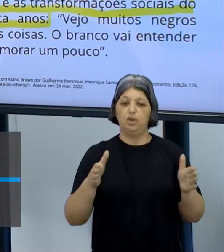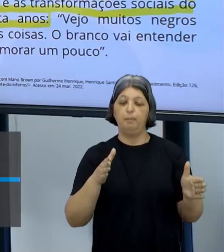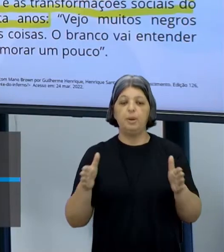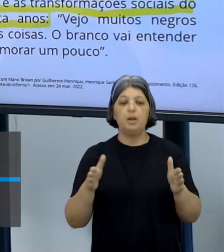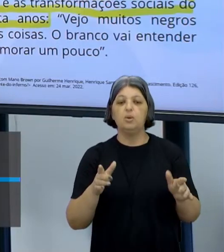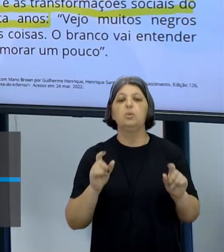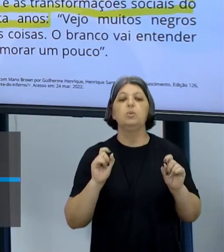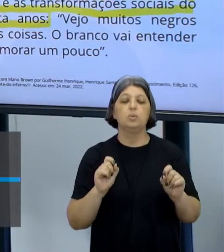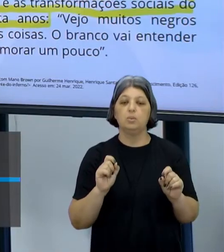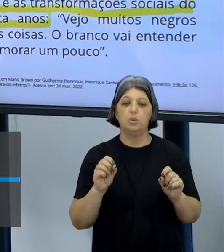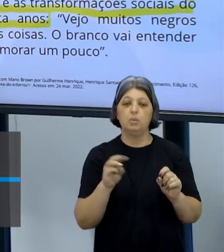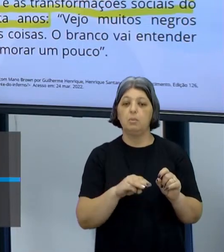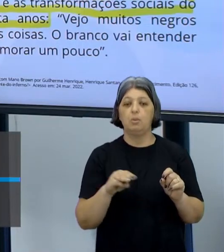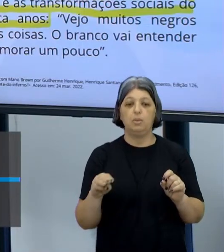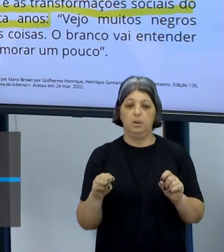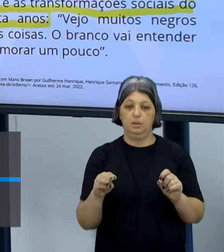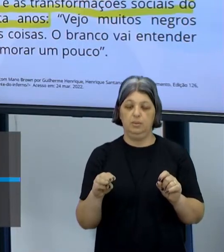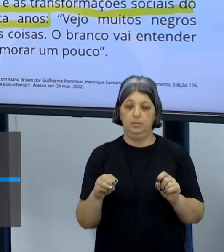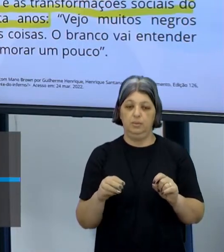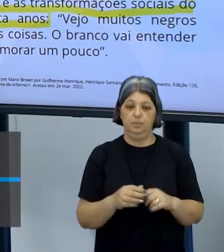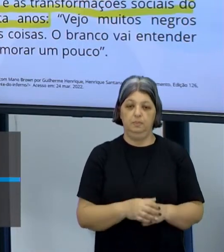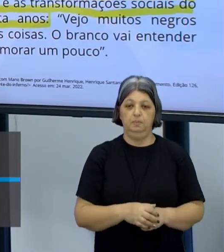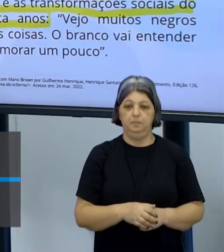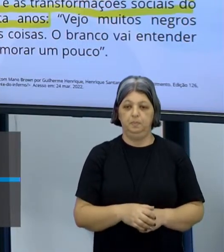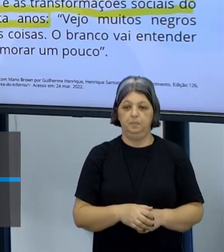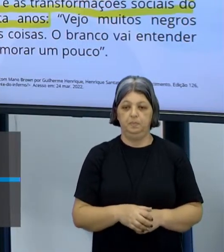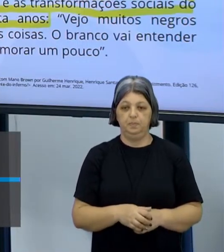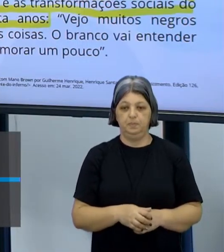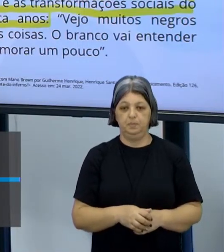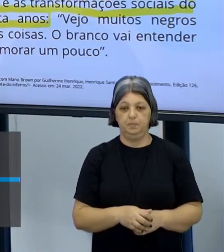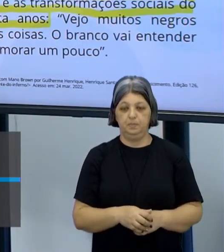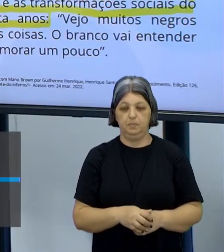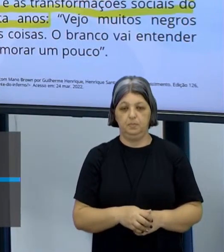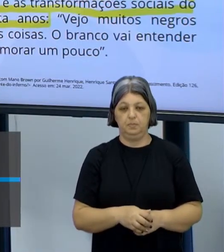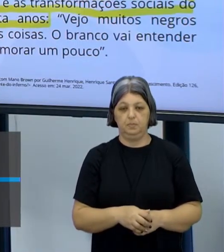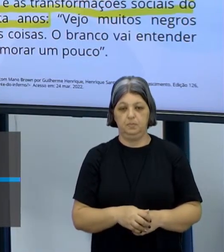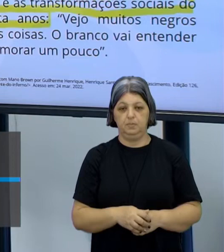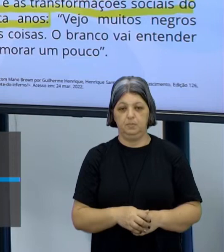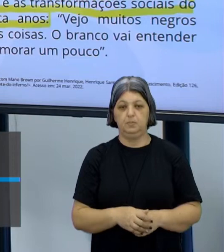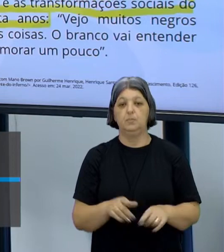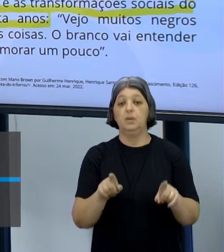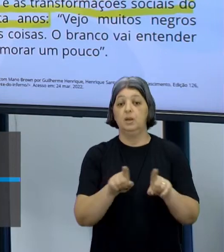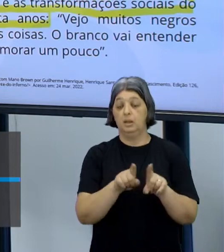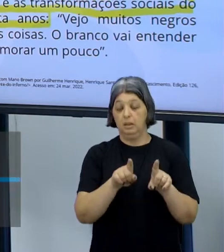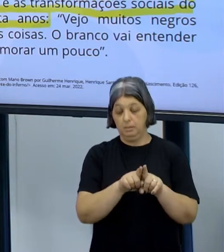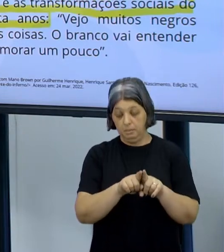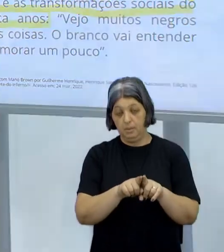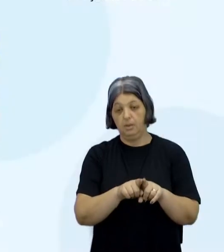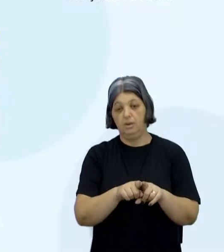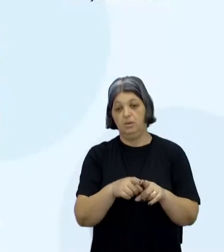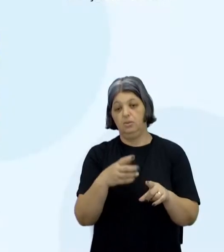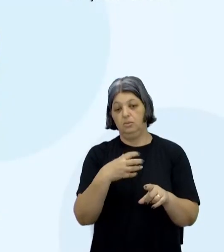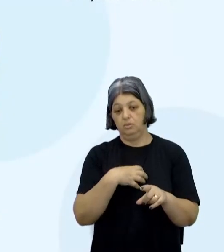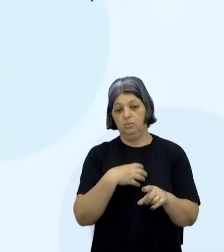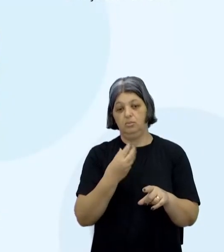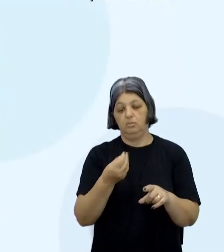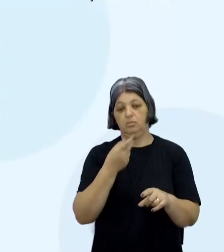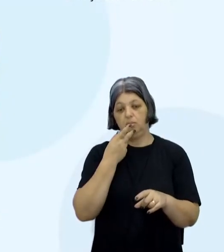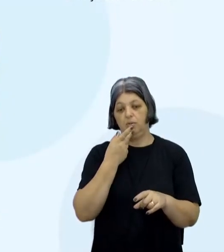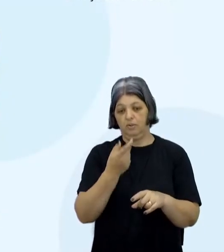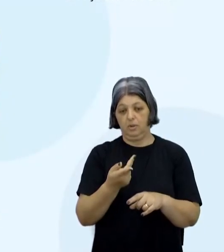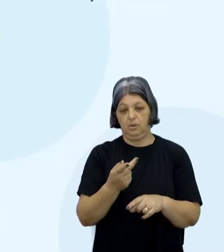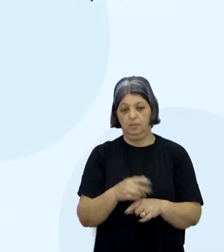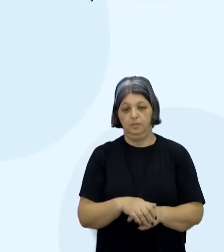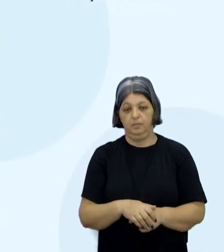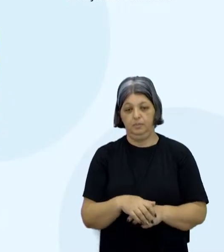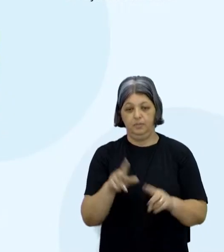que momento que ele falará, tá bom? E a marcação da fala, né? De uma das falas do Mano Brown